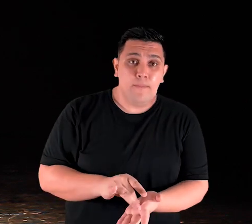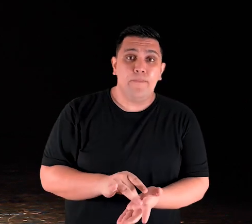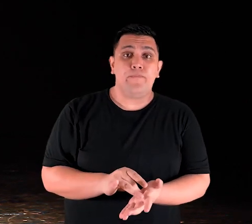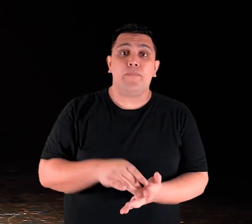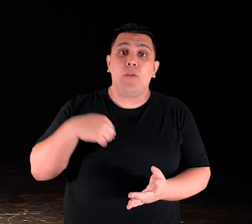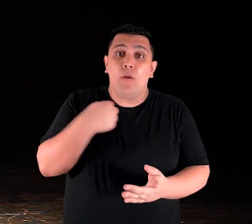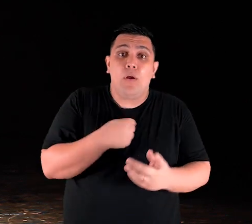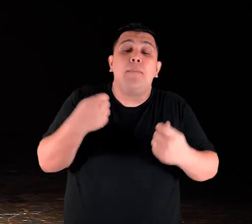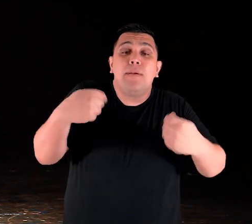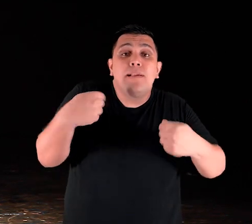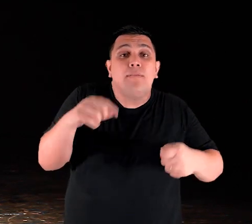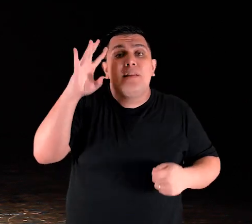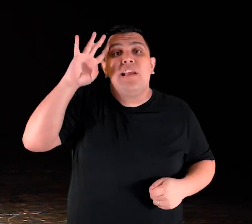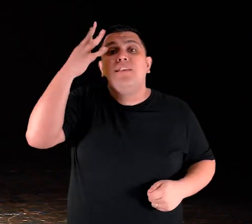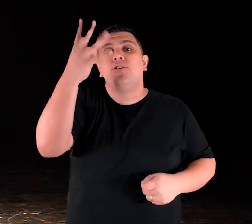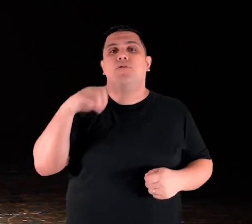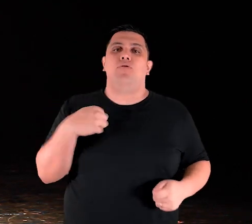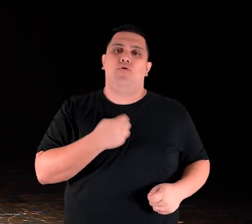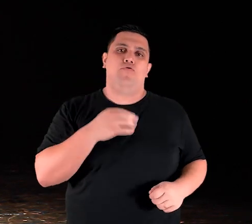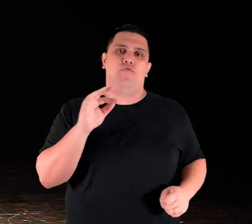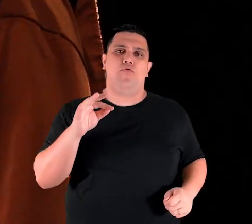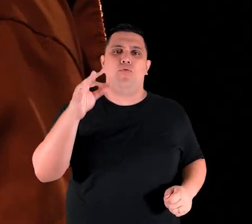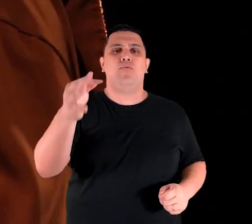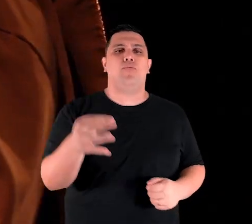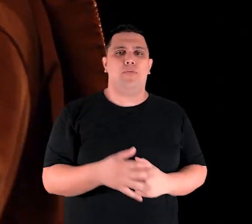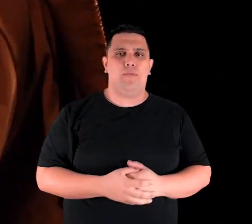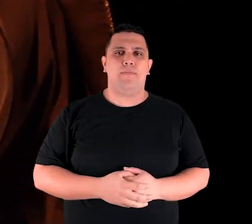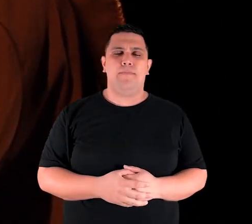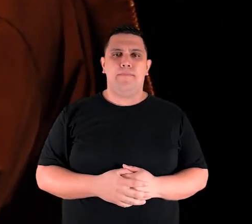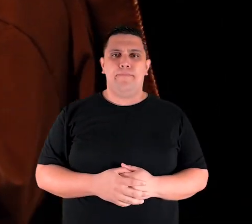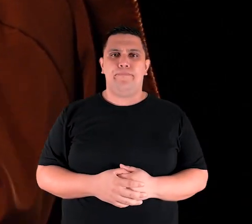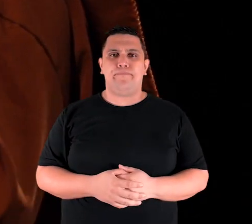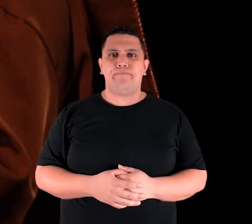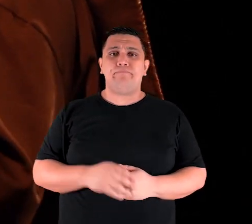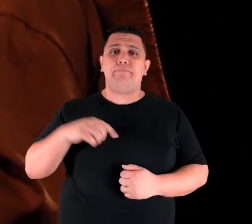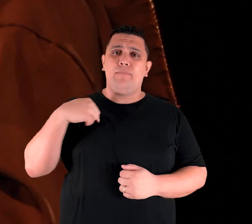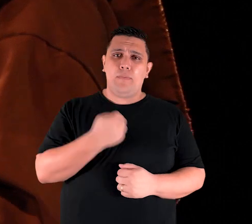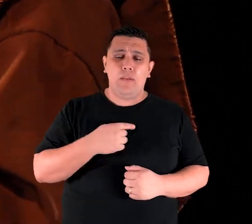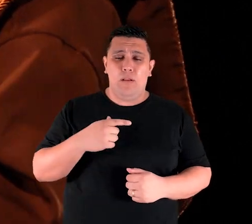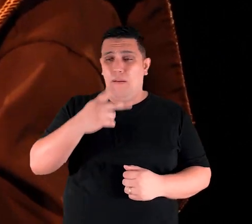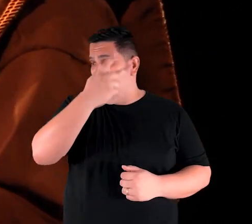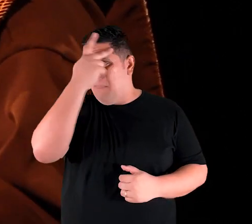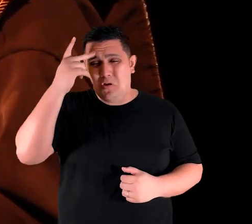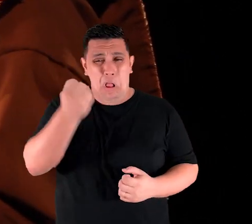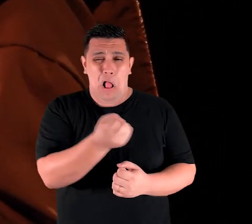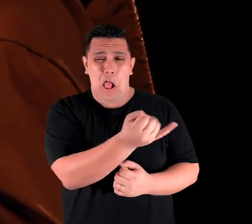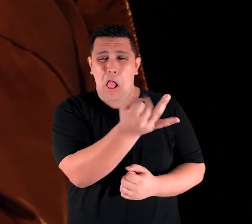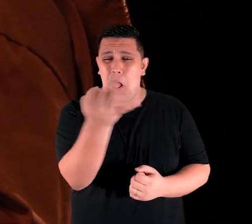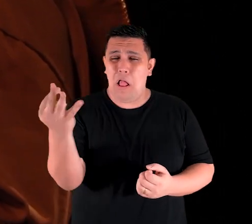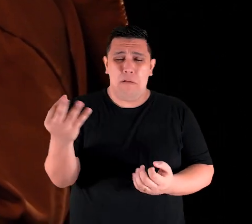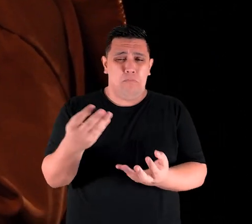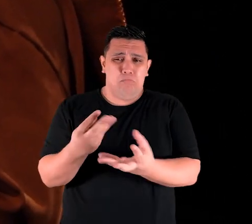precisávamos decidir o nosso futuro. Então foram se reunindo várias pessoas da sociedade,